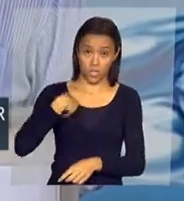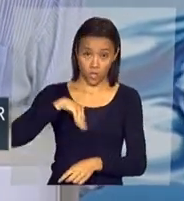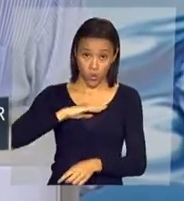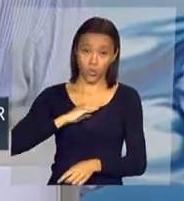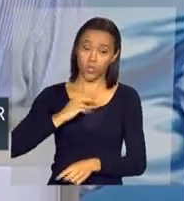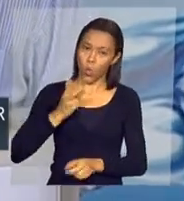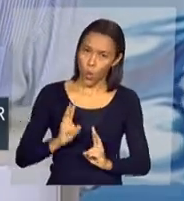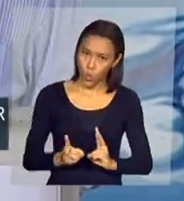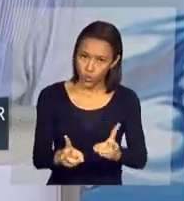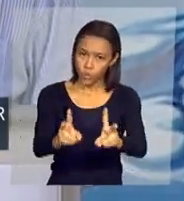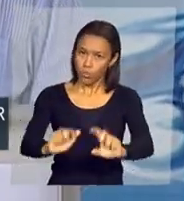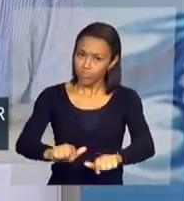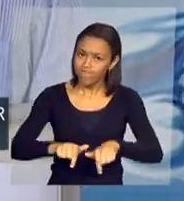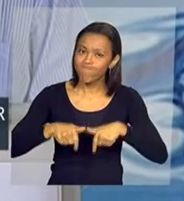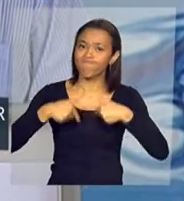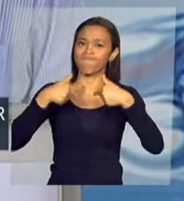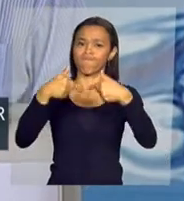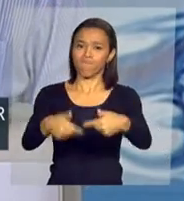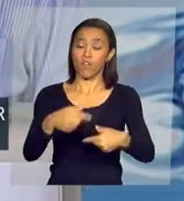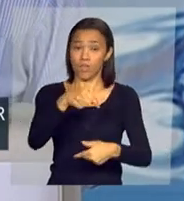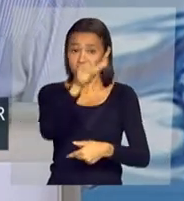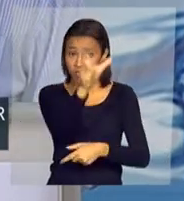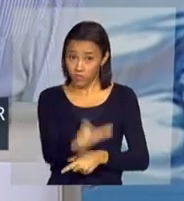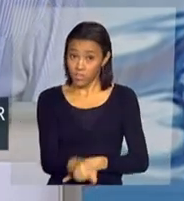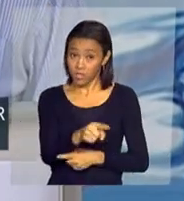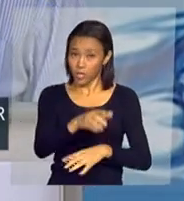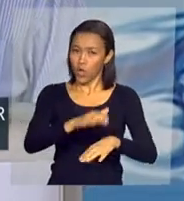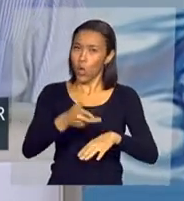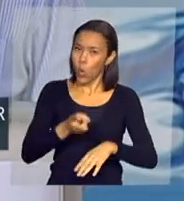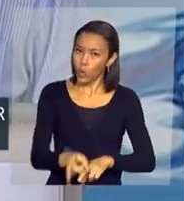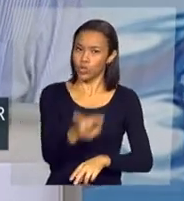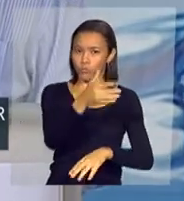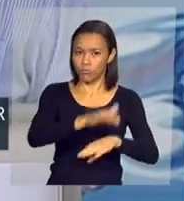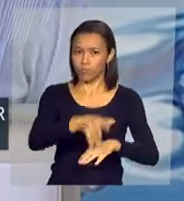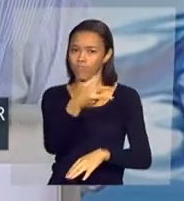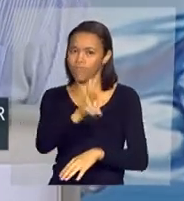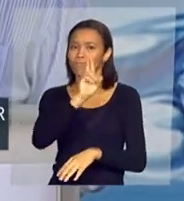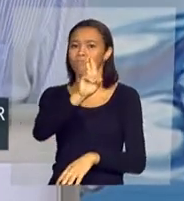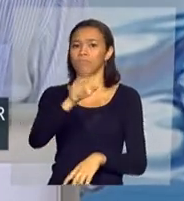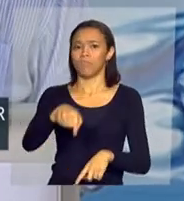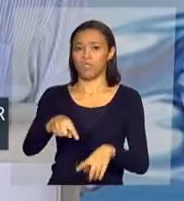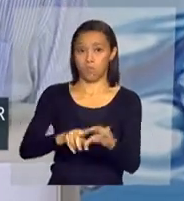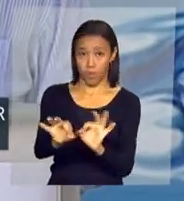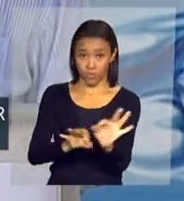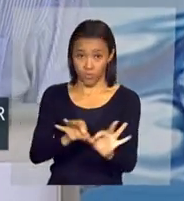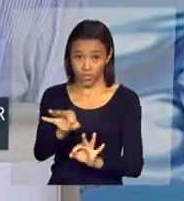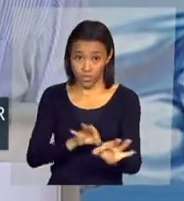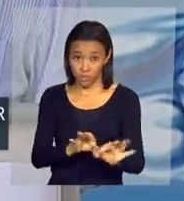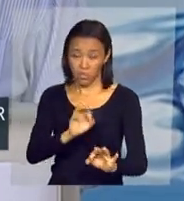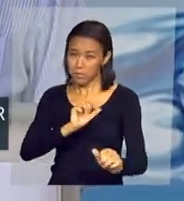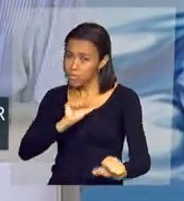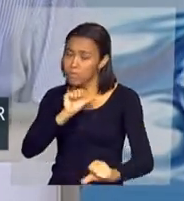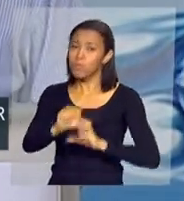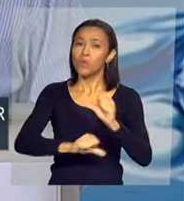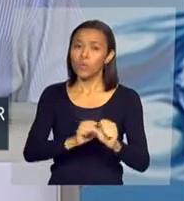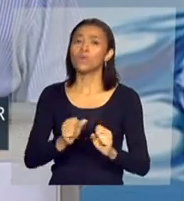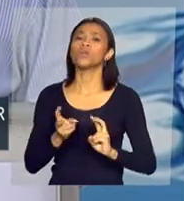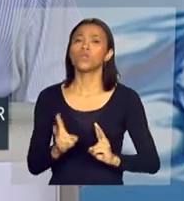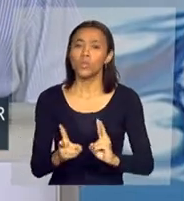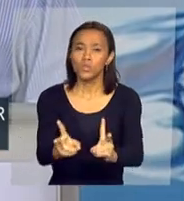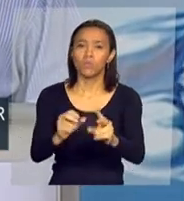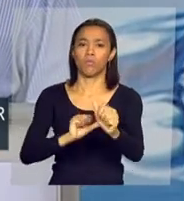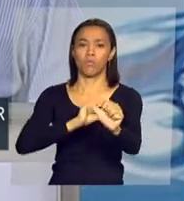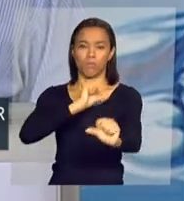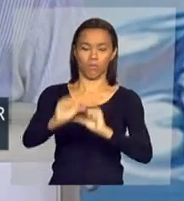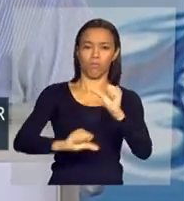frente, defendendo que Vossa Excelência continue no comando desse projeto, que mudou, muda e deve